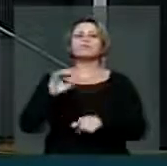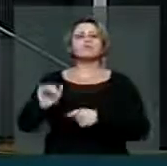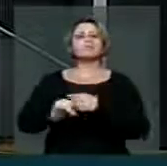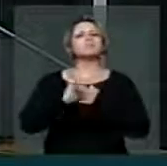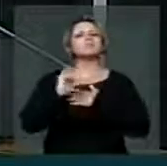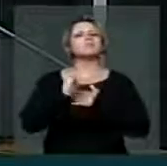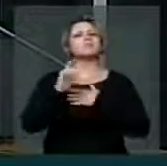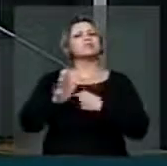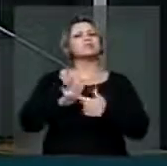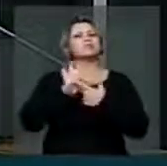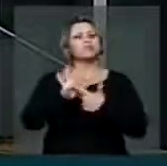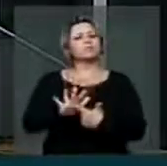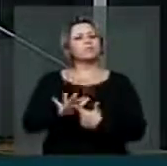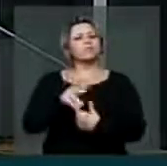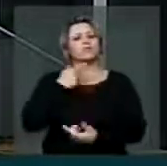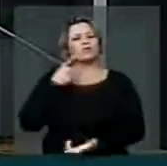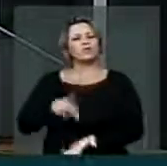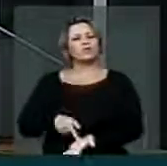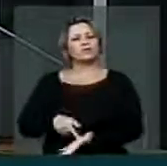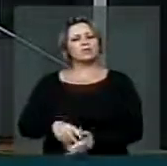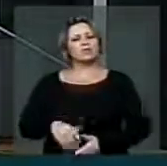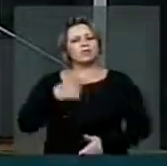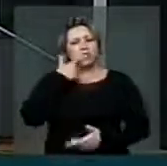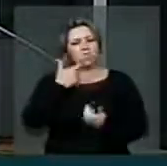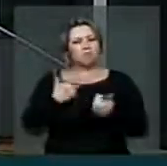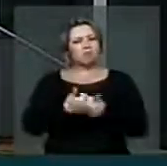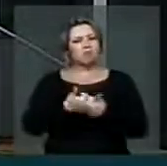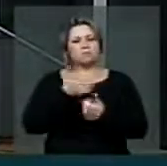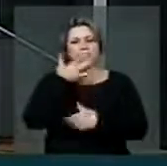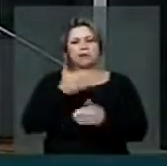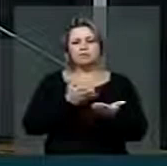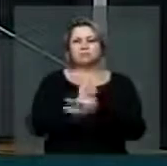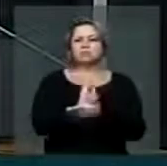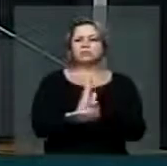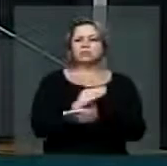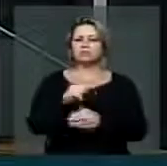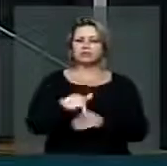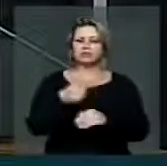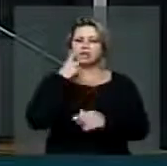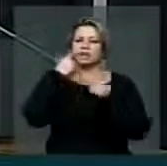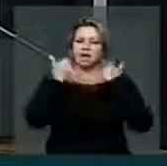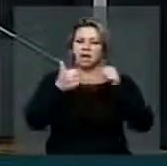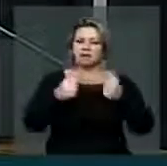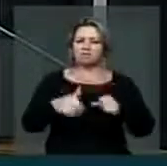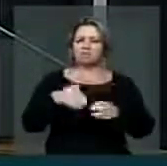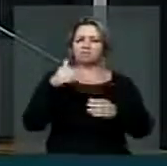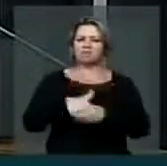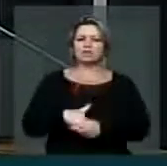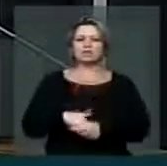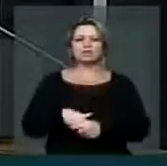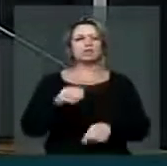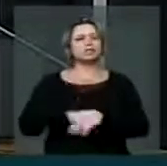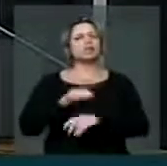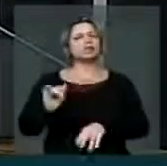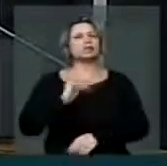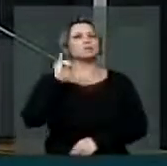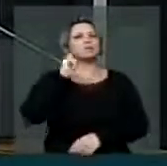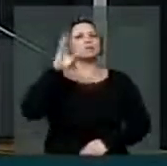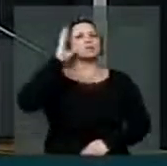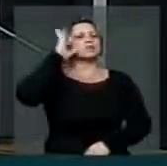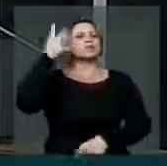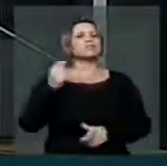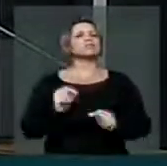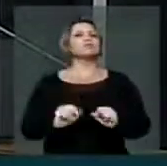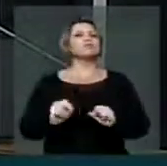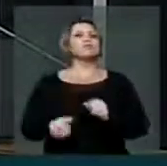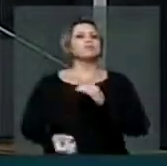aqui que nós estamos às vésperas de aprovar nesta casa e tomar uma importante decisão,